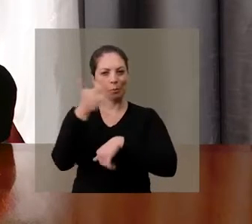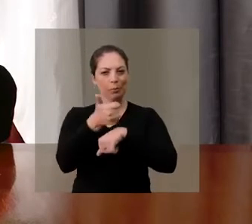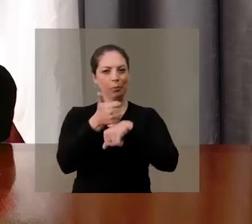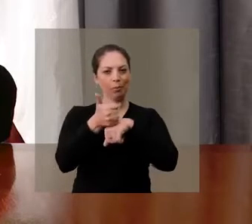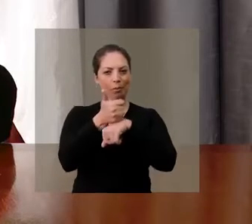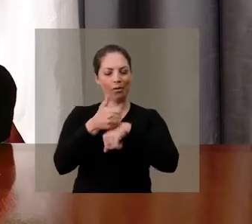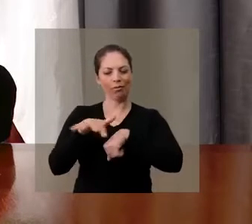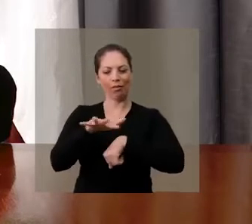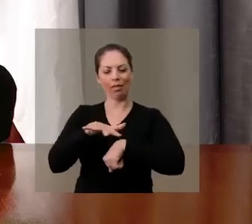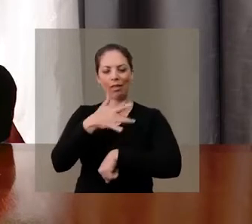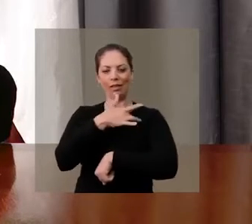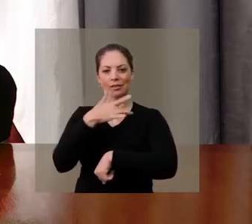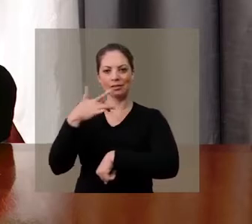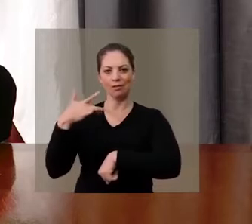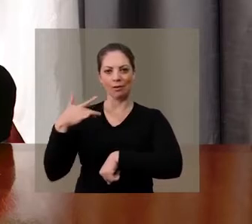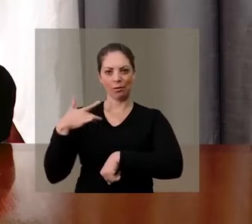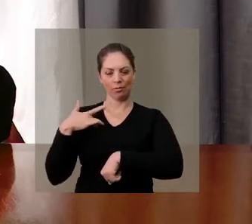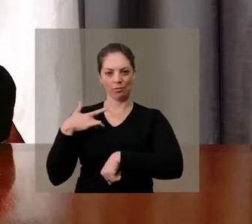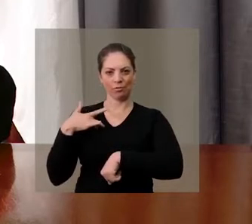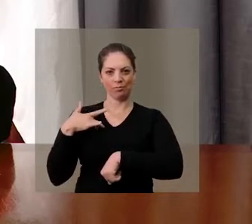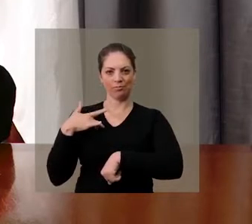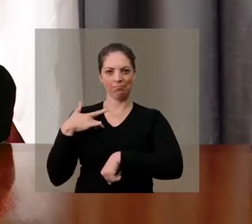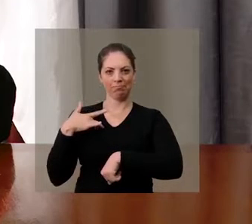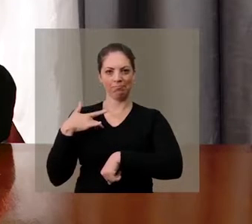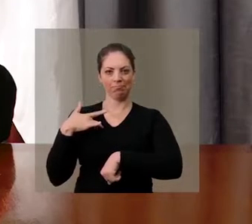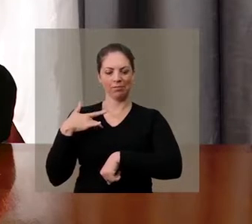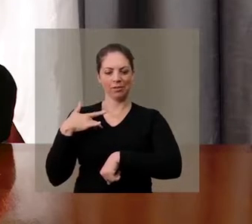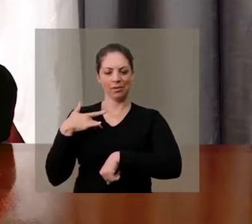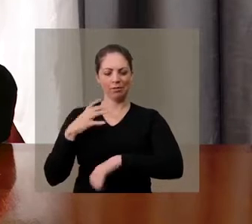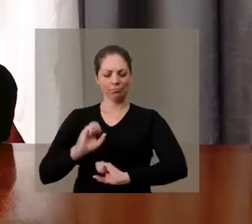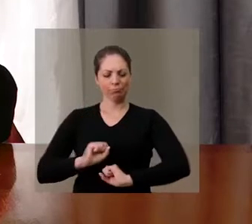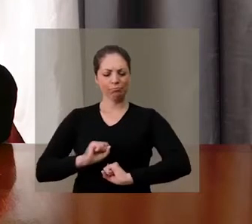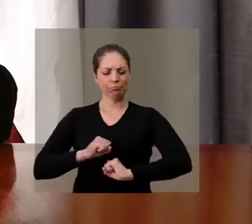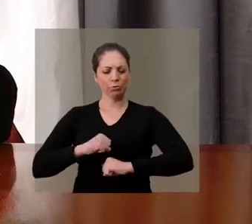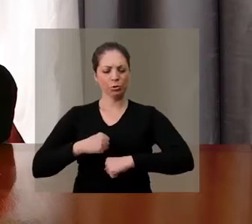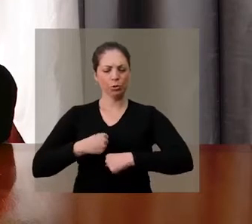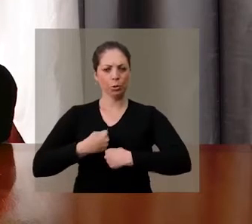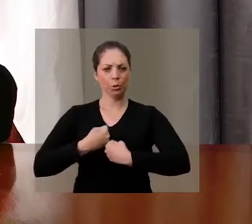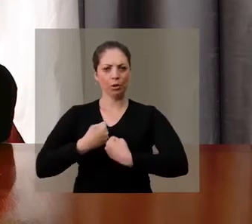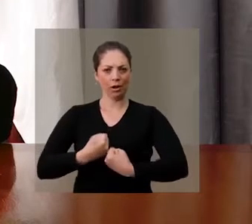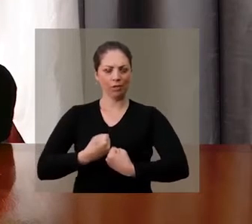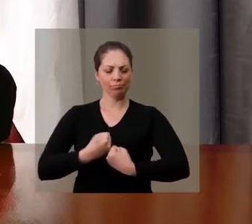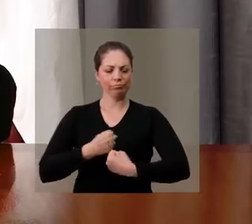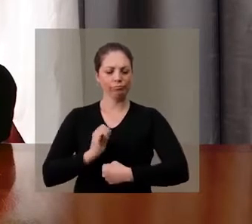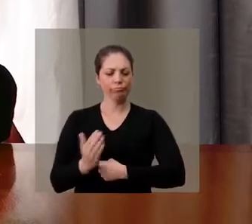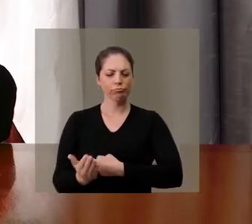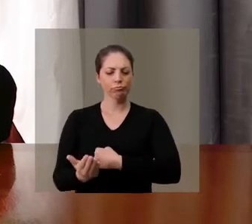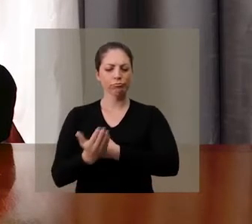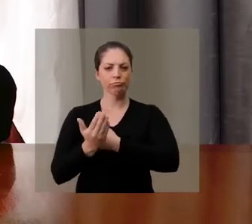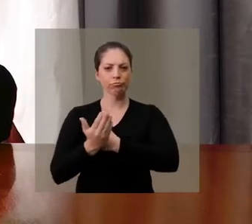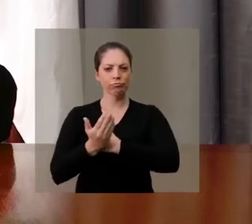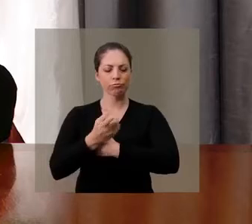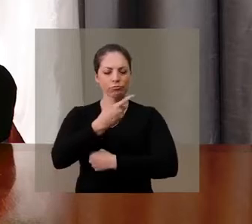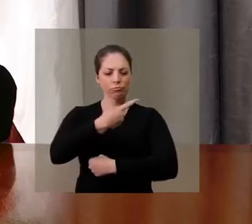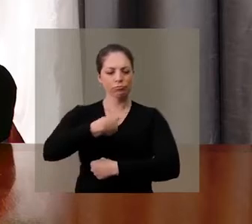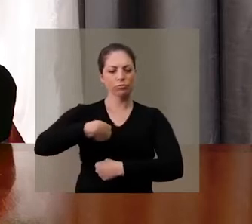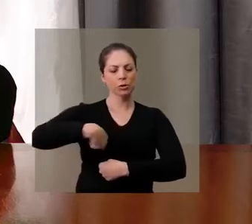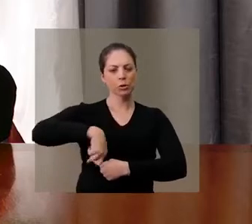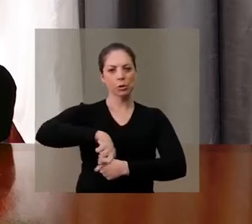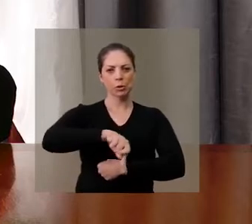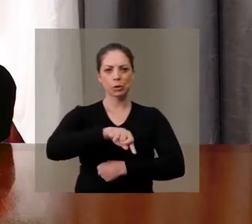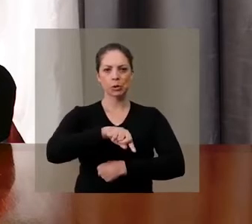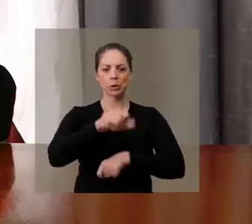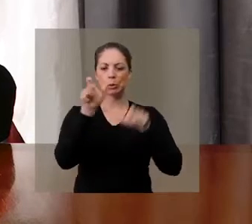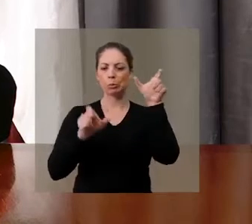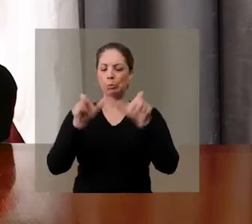postos de saúde aconteceu devido ao grande número de profissionais da área afastados pelo decreto municipal por causa da pandemia